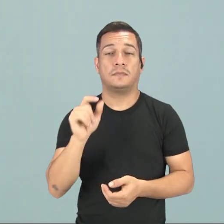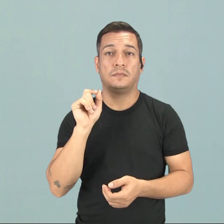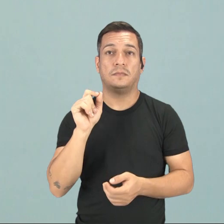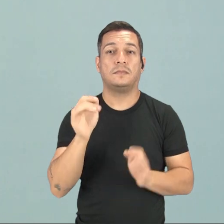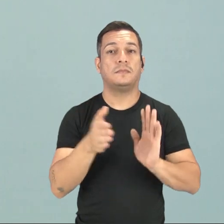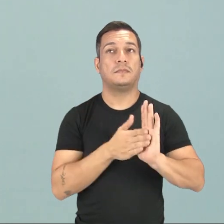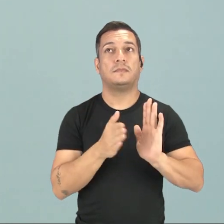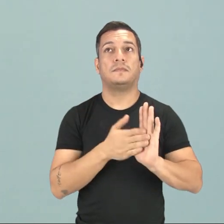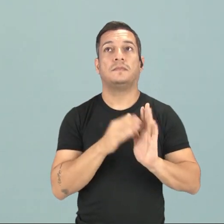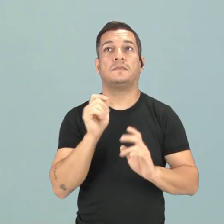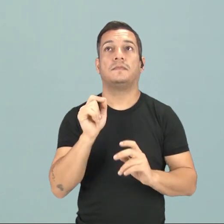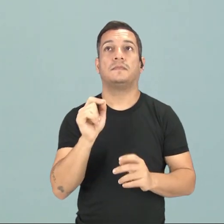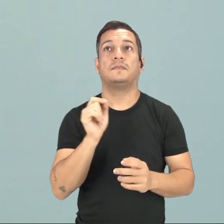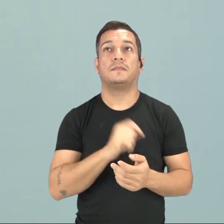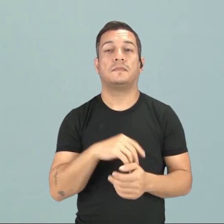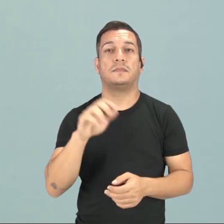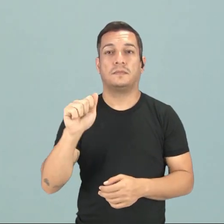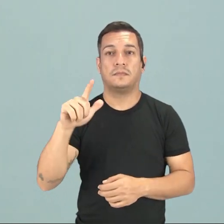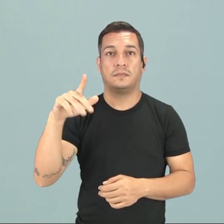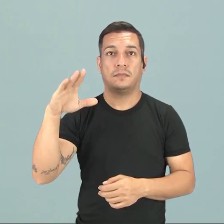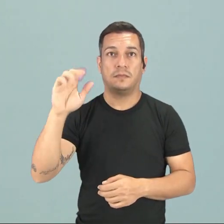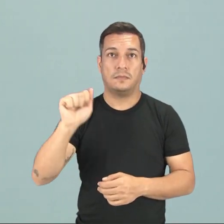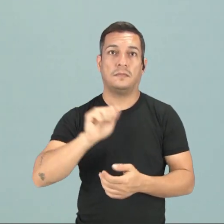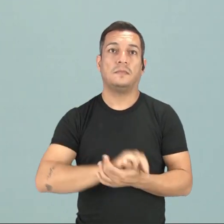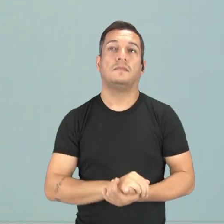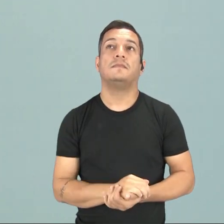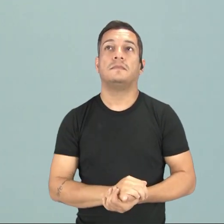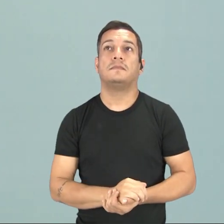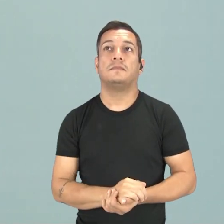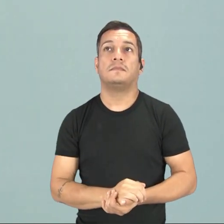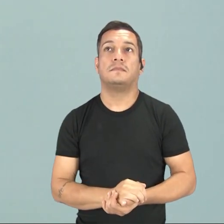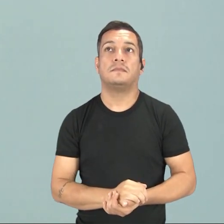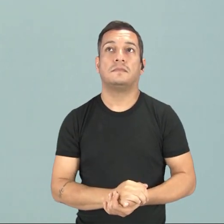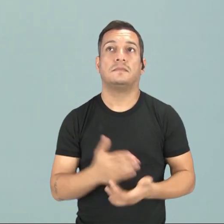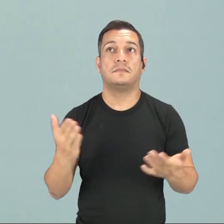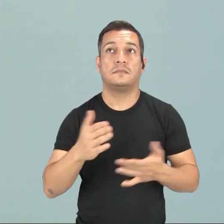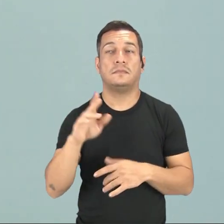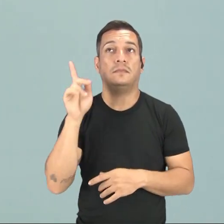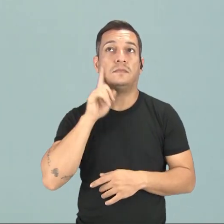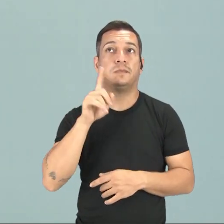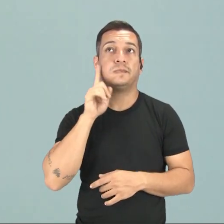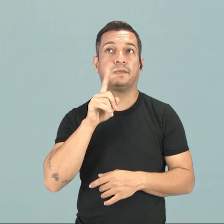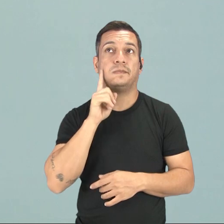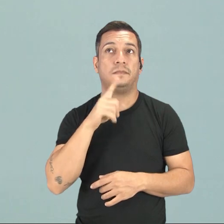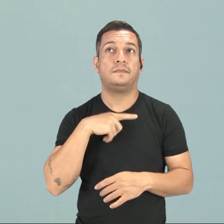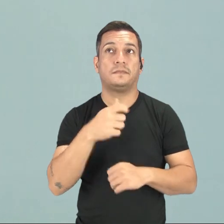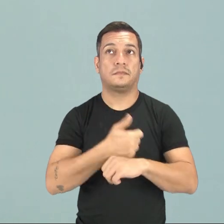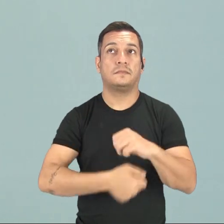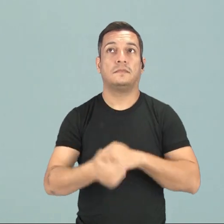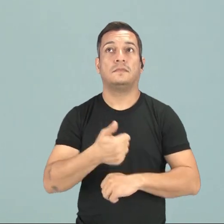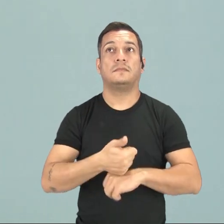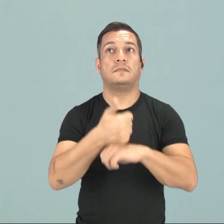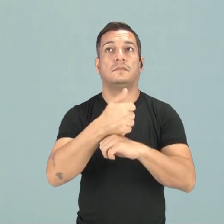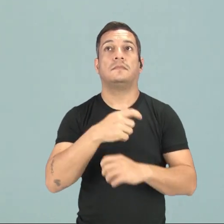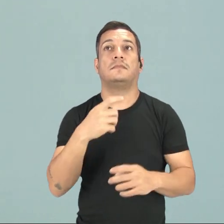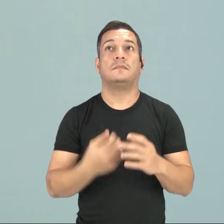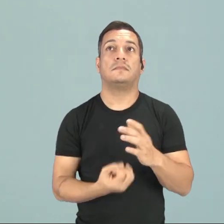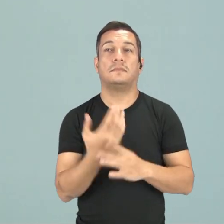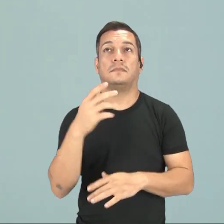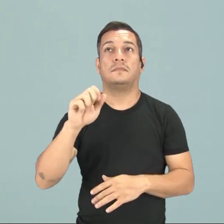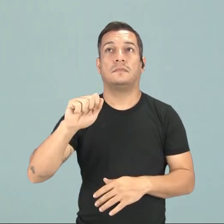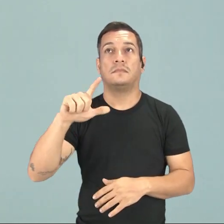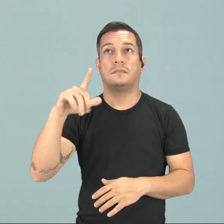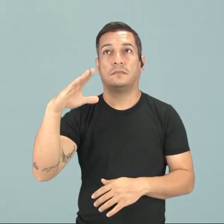seria a proposta da ALCA. Agora, os Estados Unidos estão na liderança da implementação da